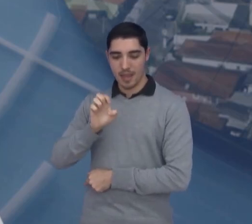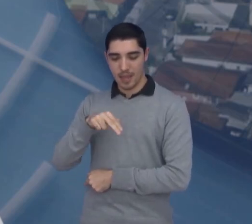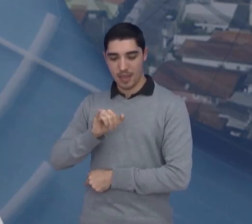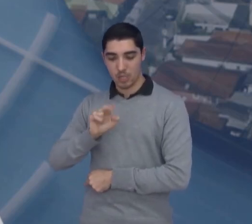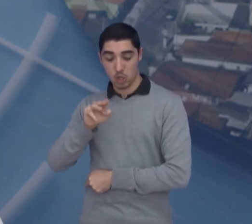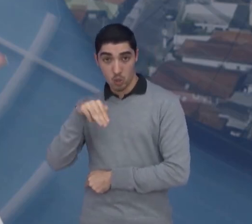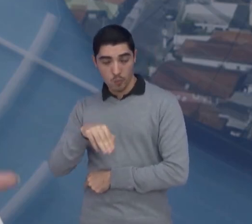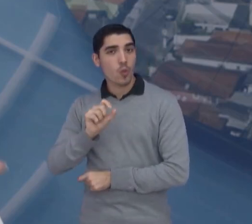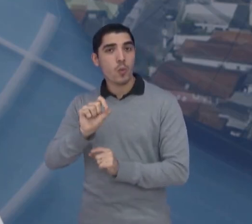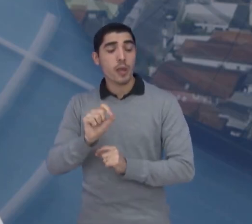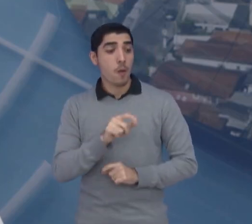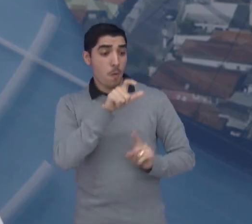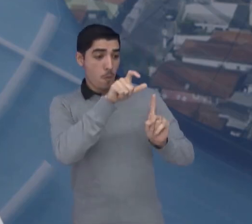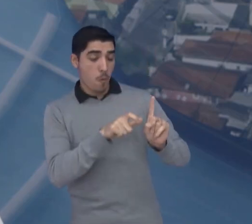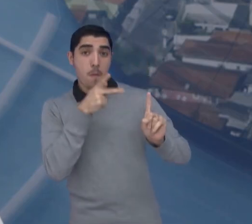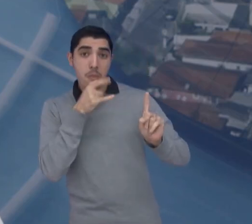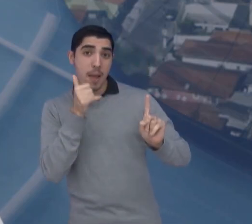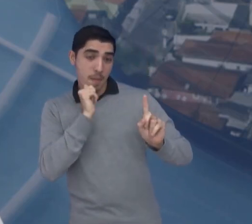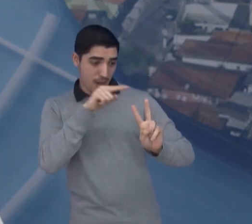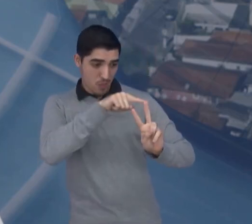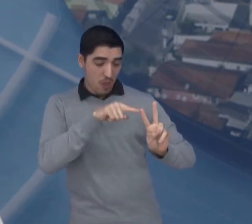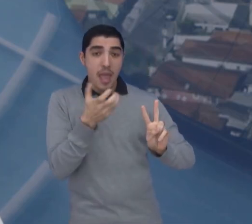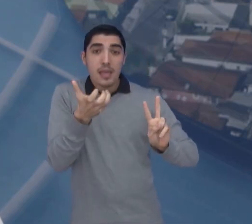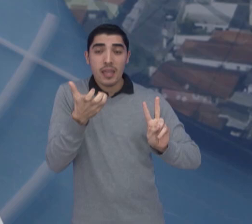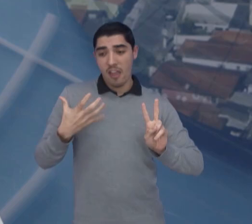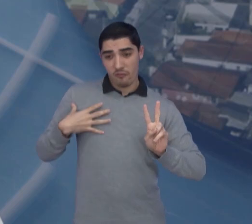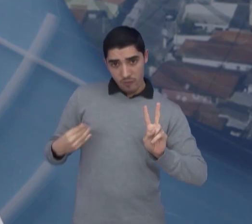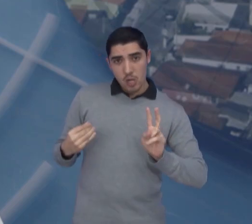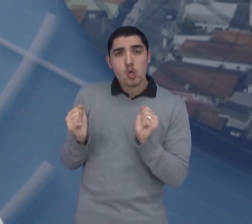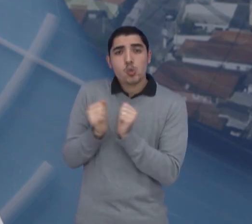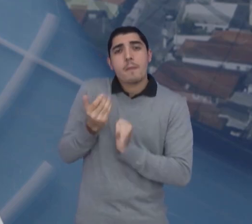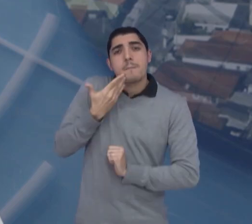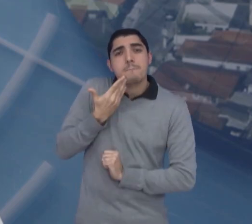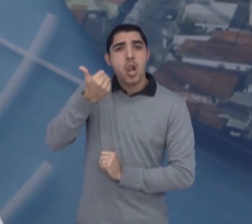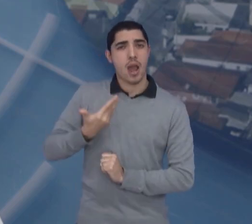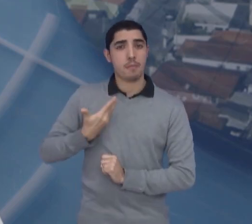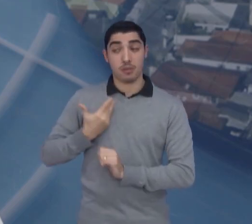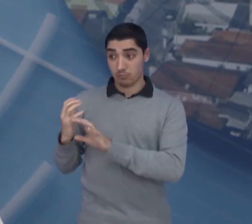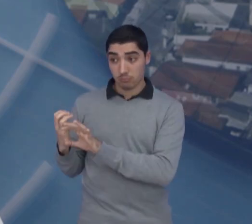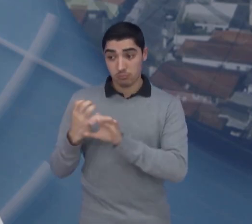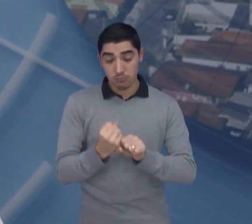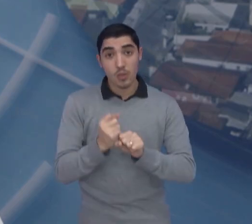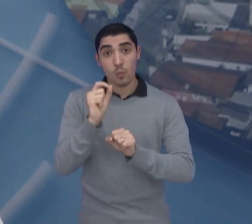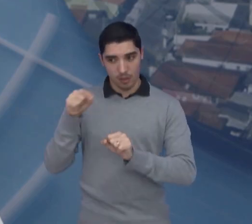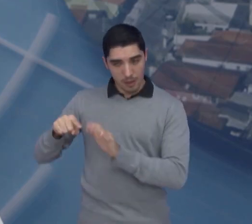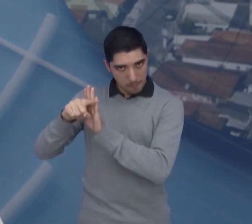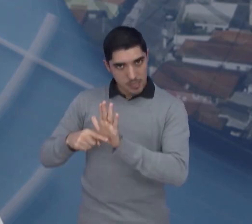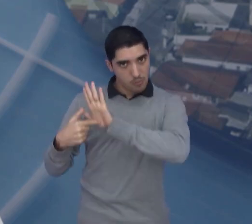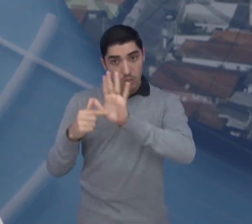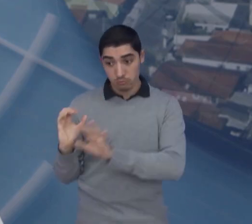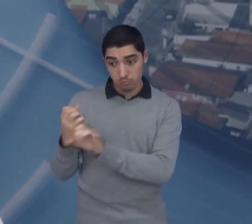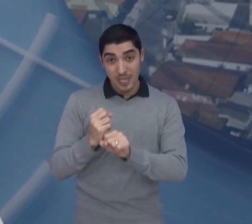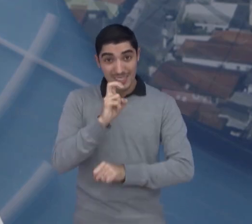ser melhores amigos de seus filhos. De acordo com o estudo, 54% dos pais dessa geração, da